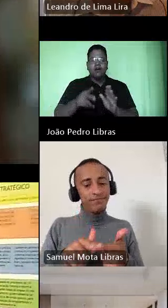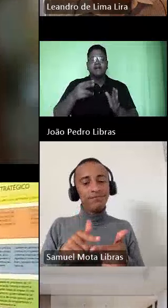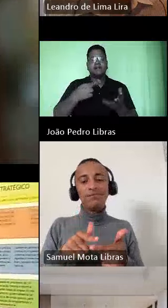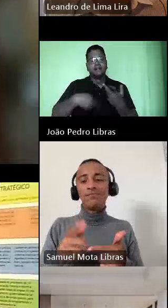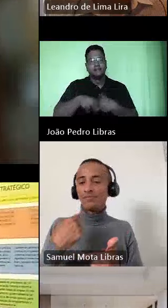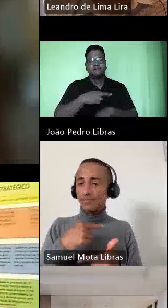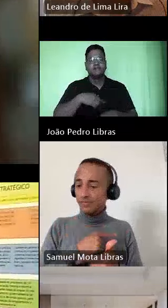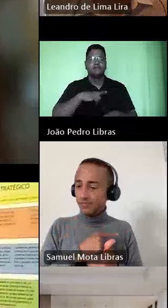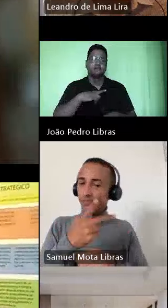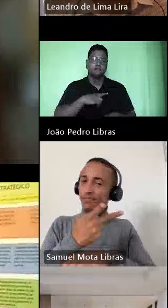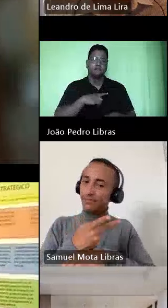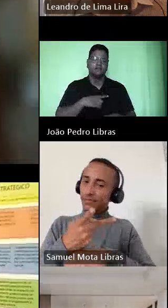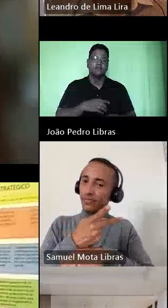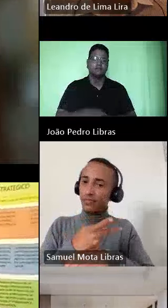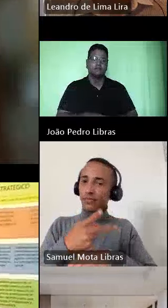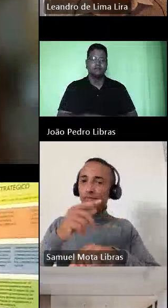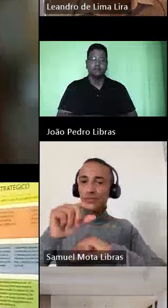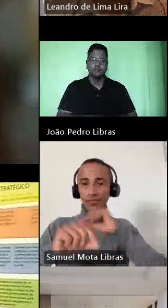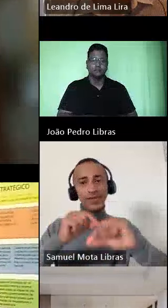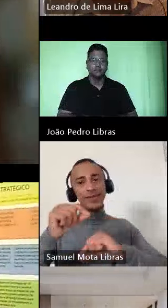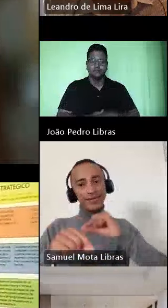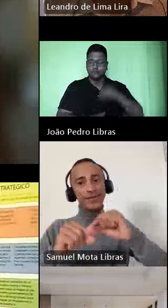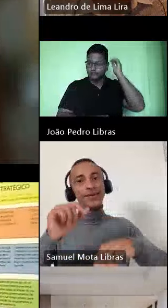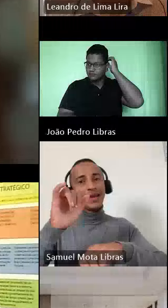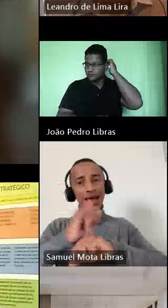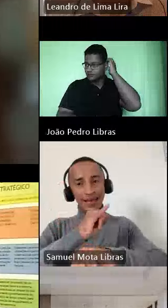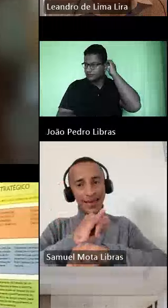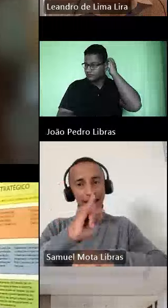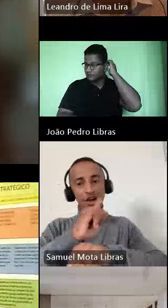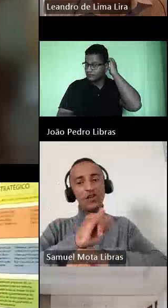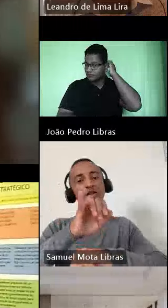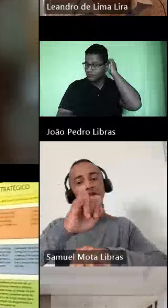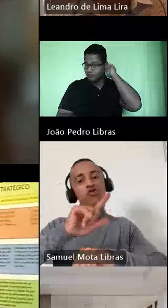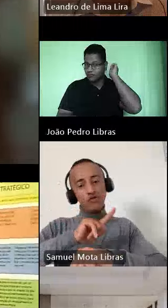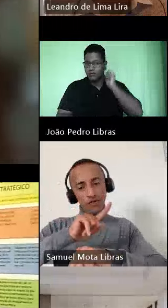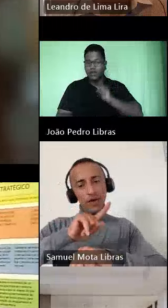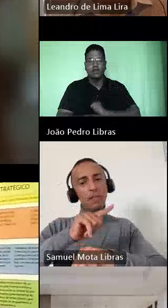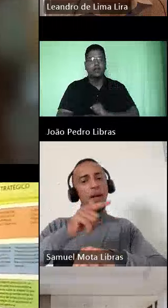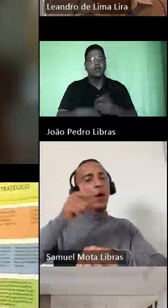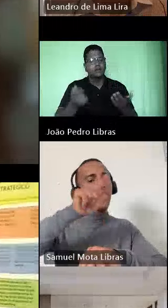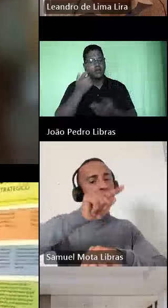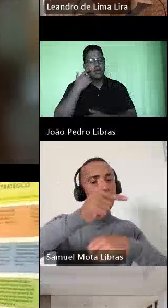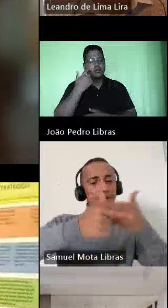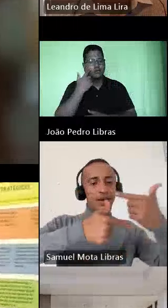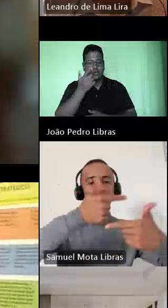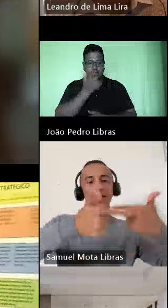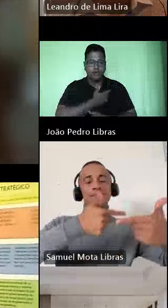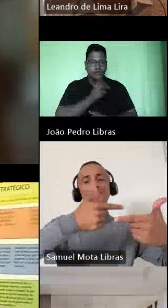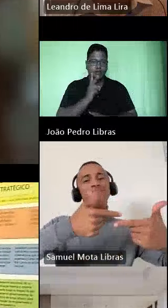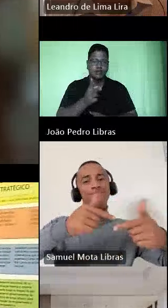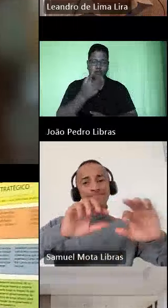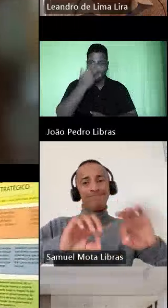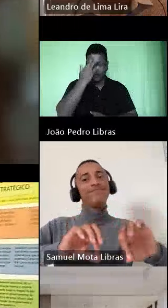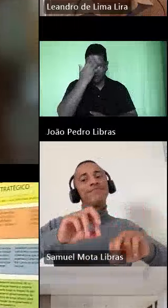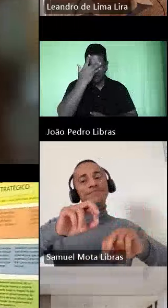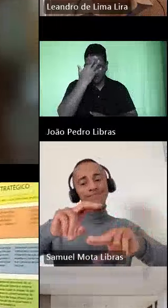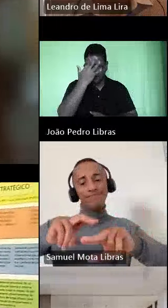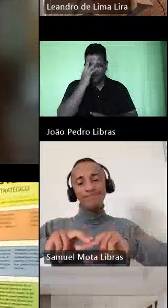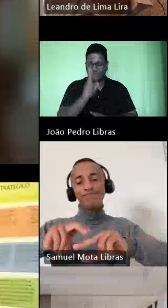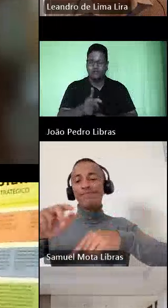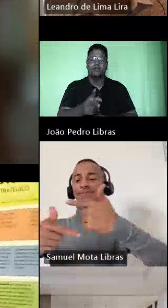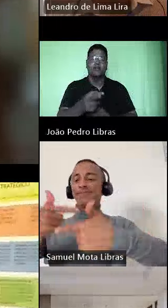pra gente lidar com elas né Eh e essa essa é uma questão com a eu você eu fico trabalhando constantemente assim